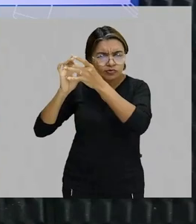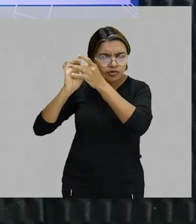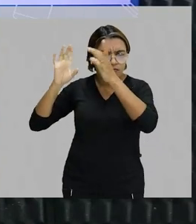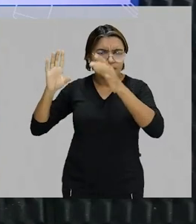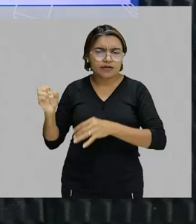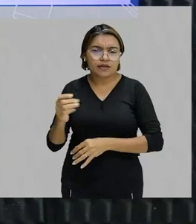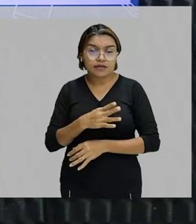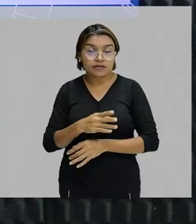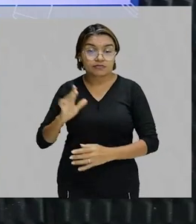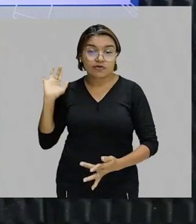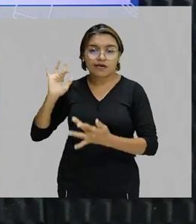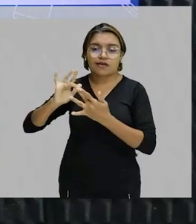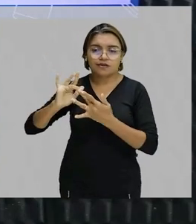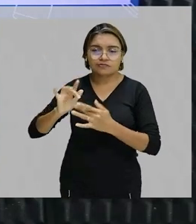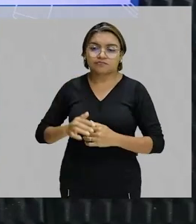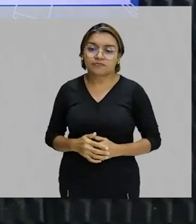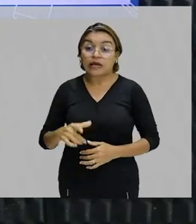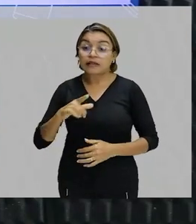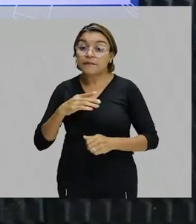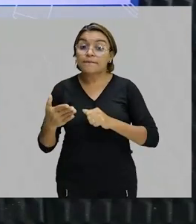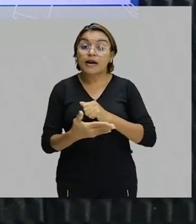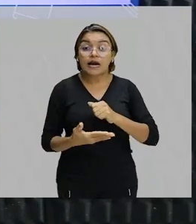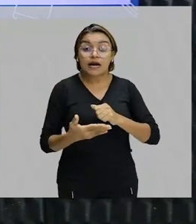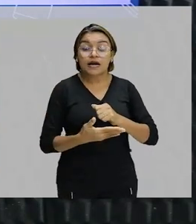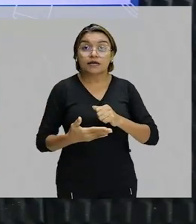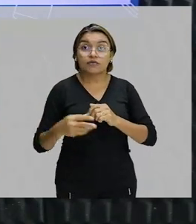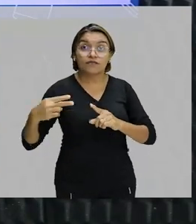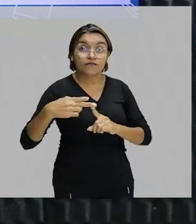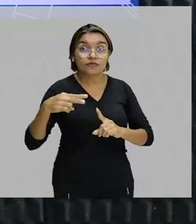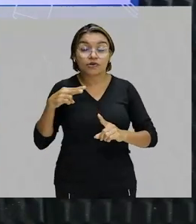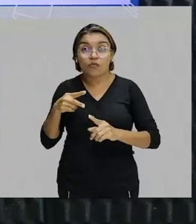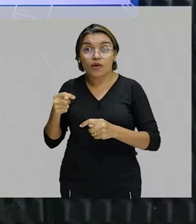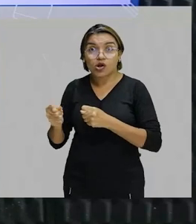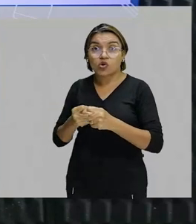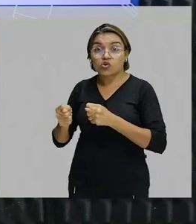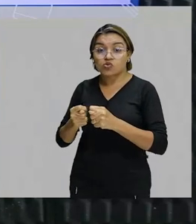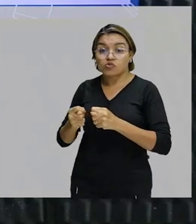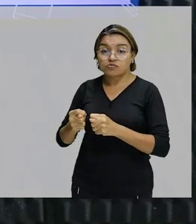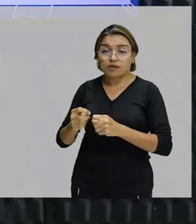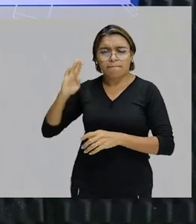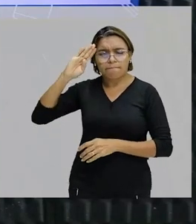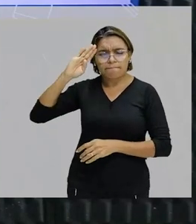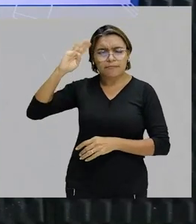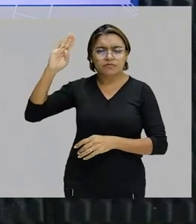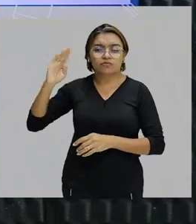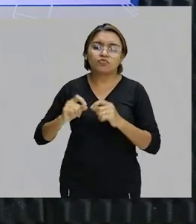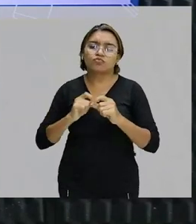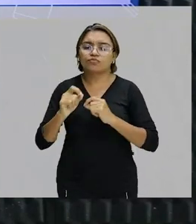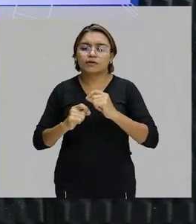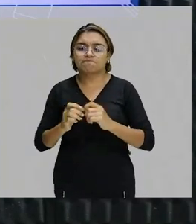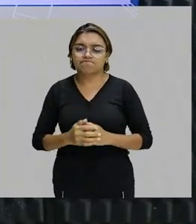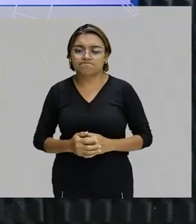Smith tendo como base uma visão Econômica que pretende principalmente